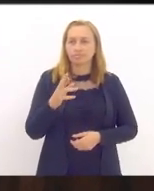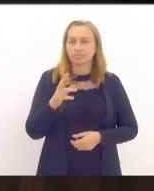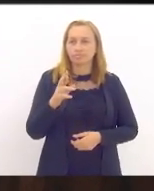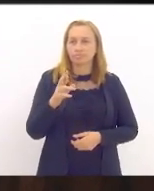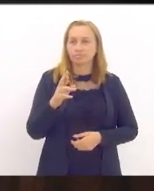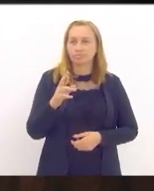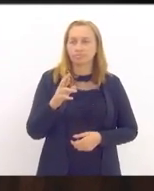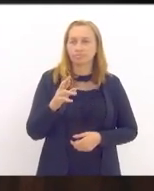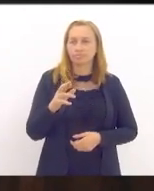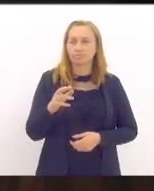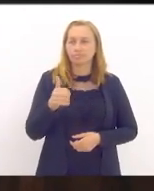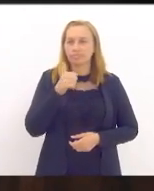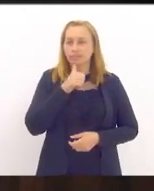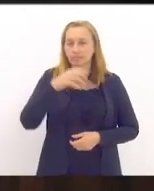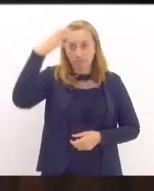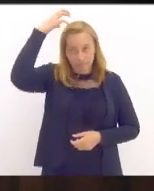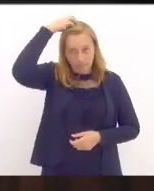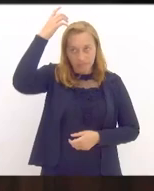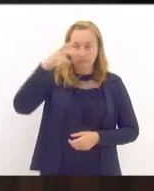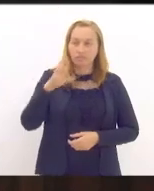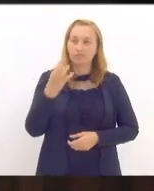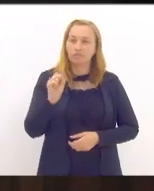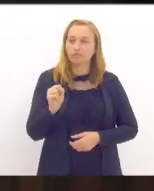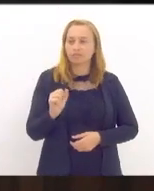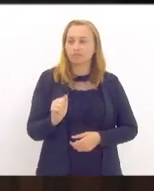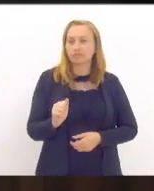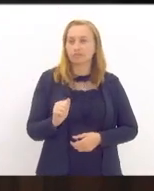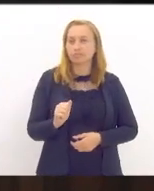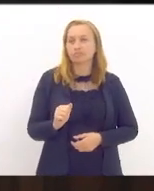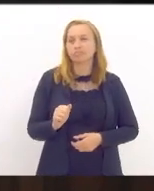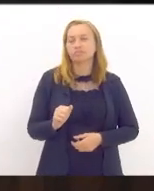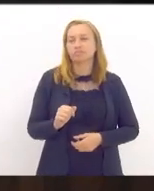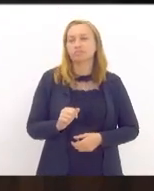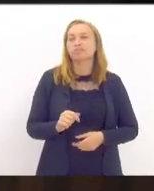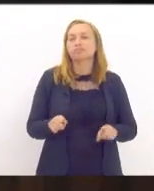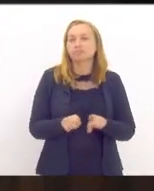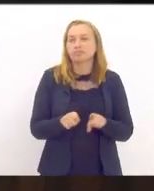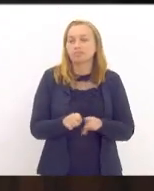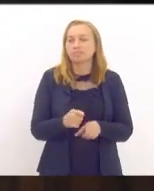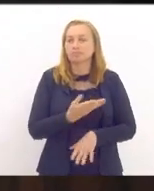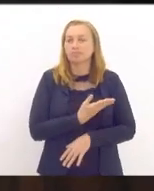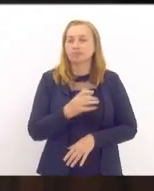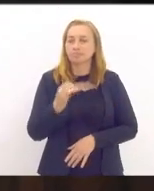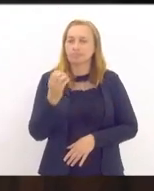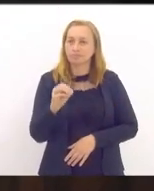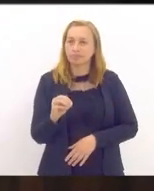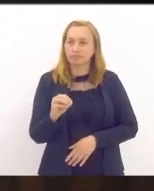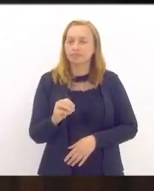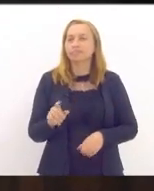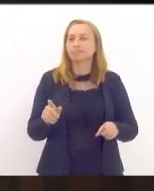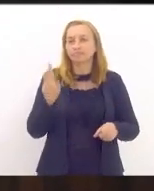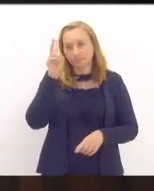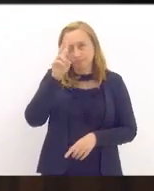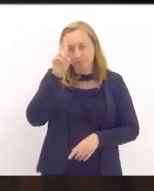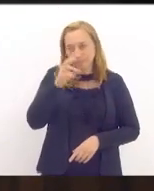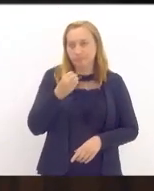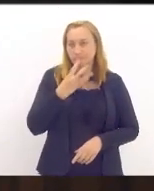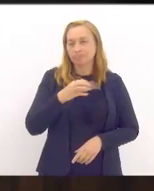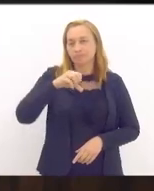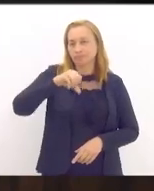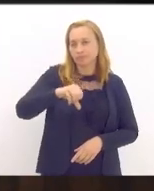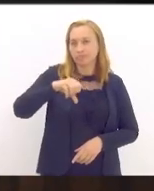norte a nossa Rosa Fernandes também o nosso amigo Sérgio Fernandes e eu lembro bem aqui 99